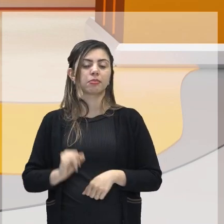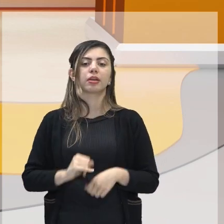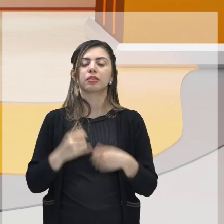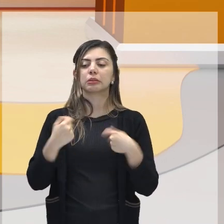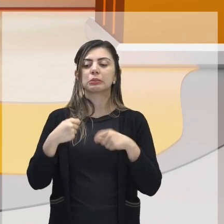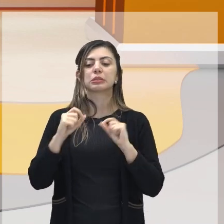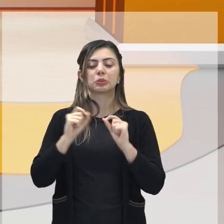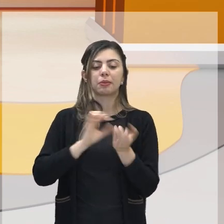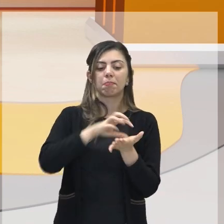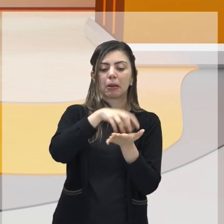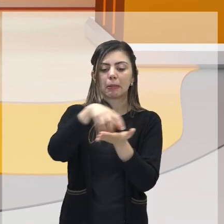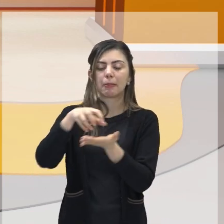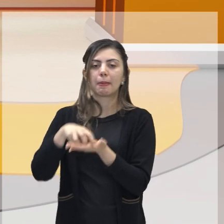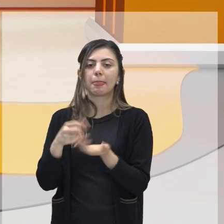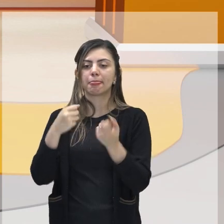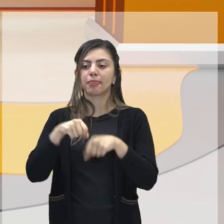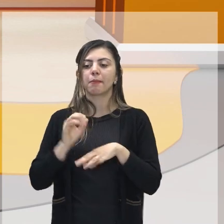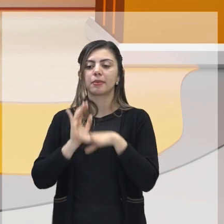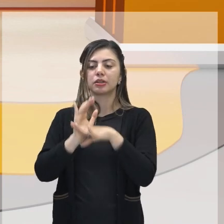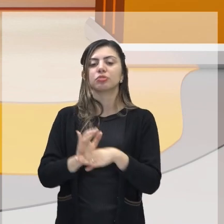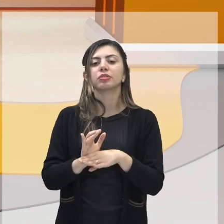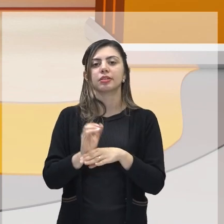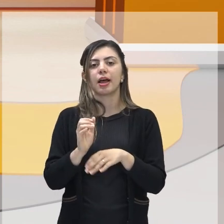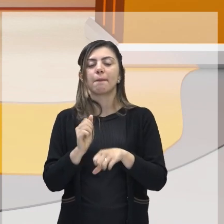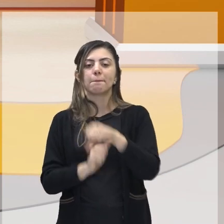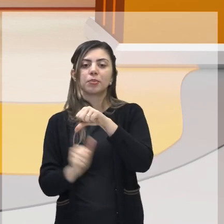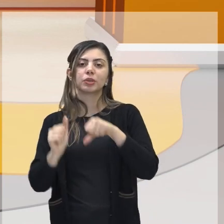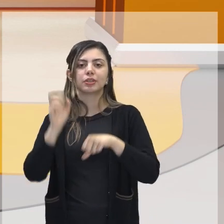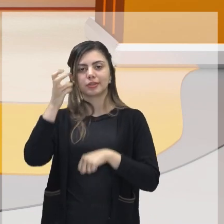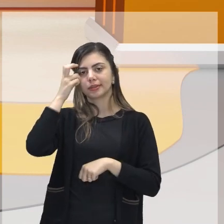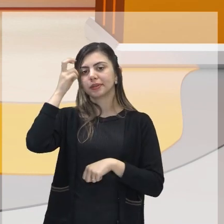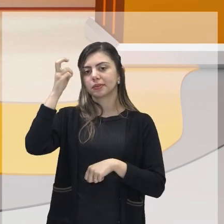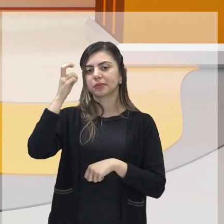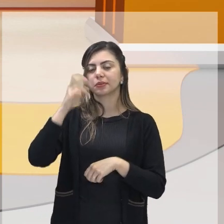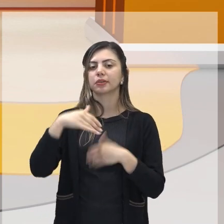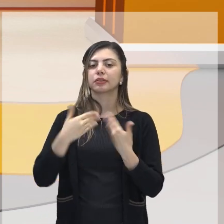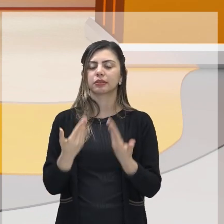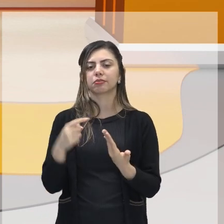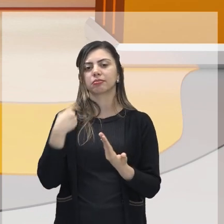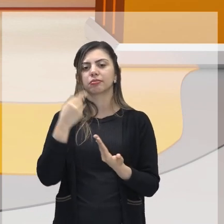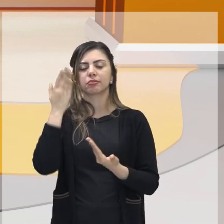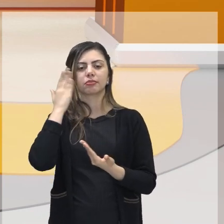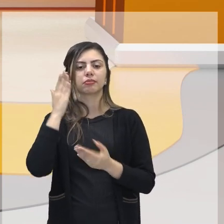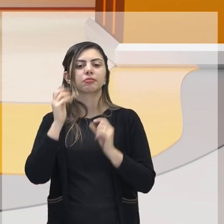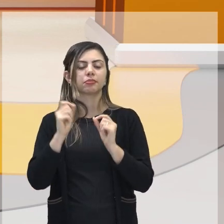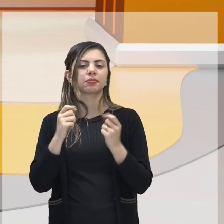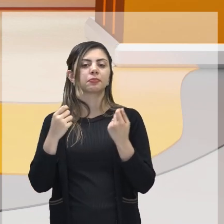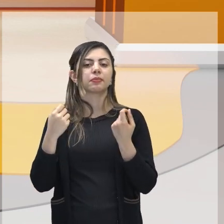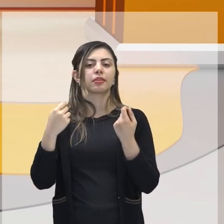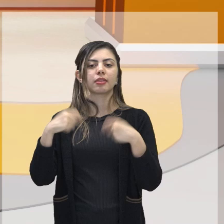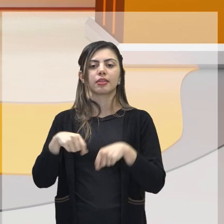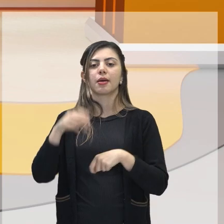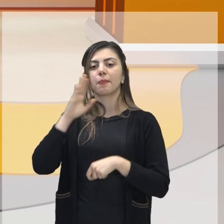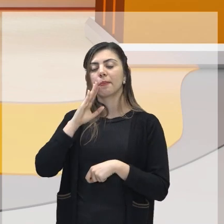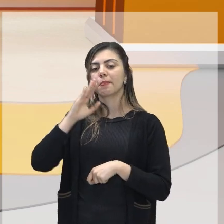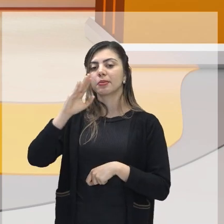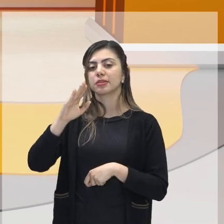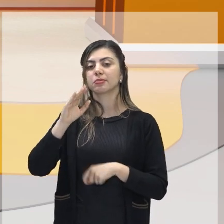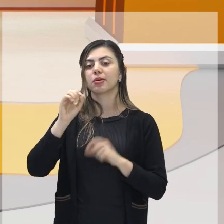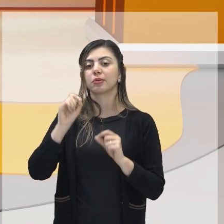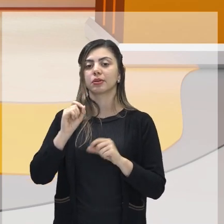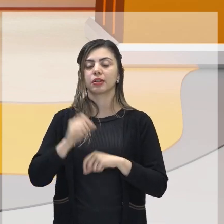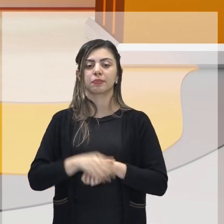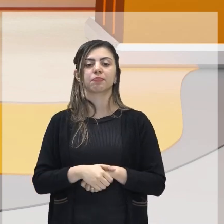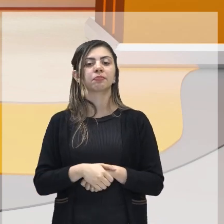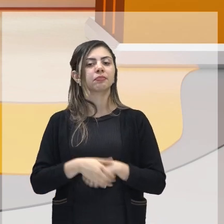instituições que também trouxessem mudanças culturais, ou seja, claro que a gente sabe que vai ser privilegiado um currículo